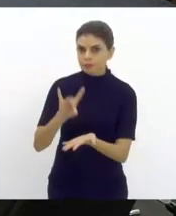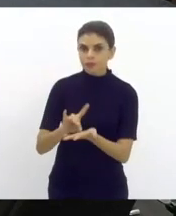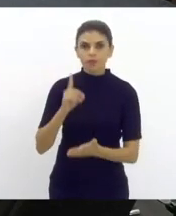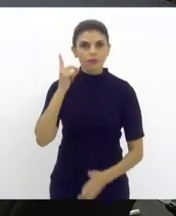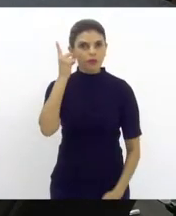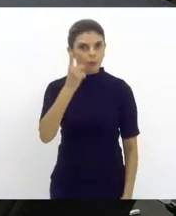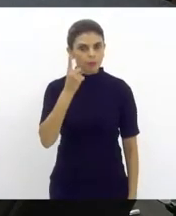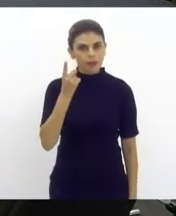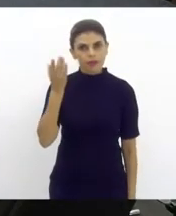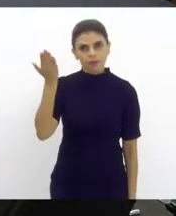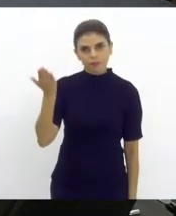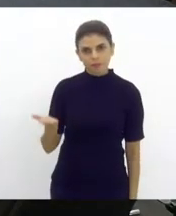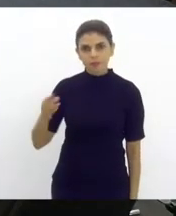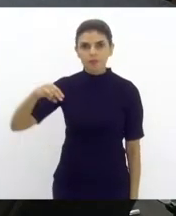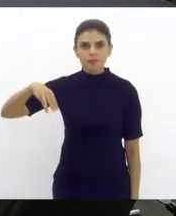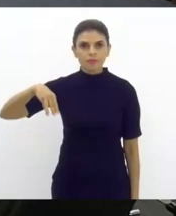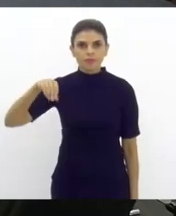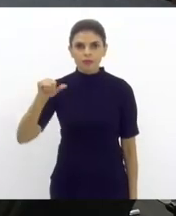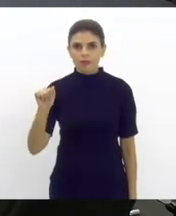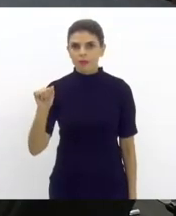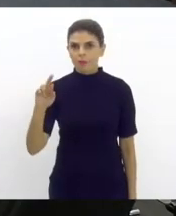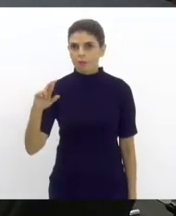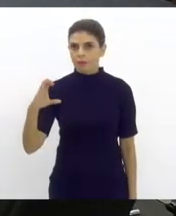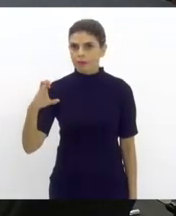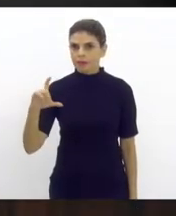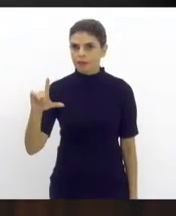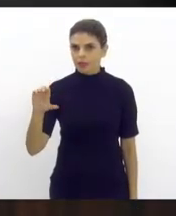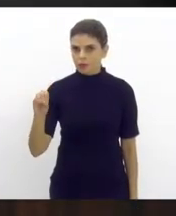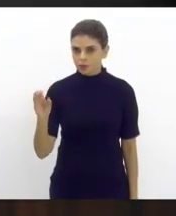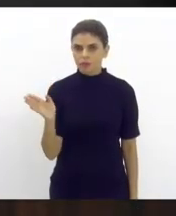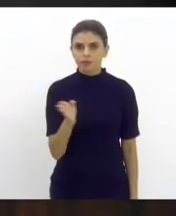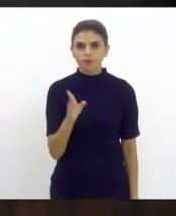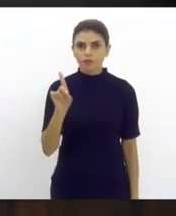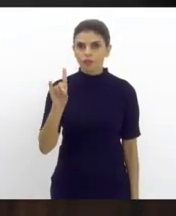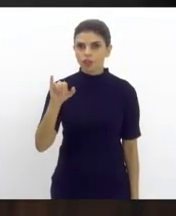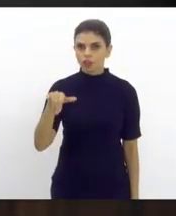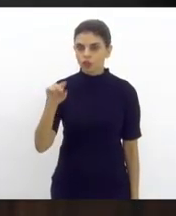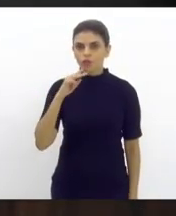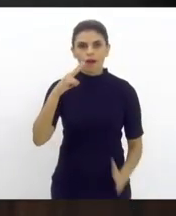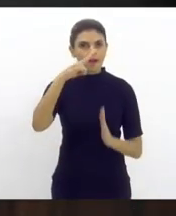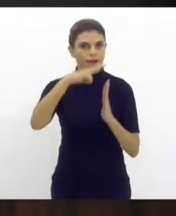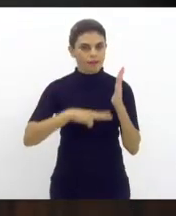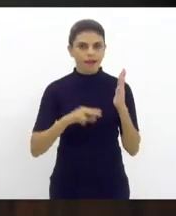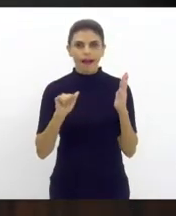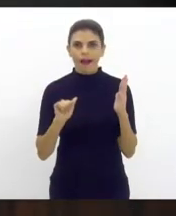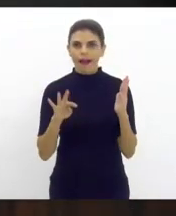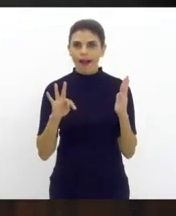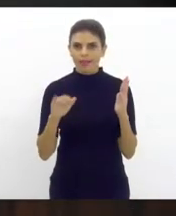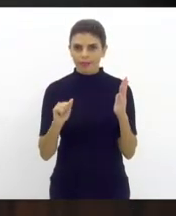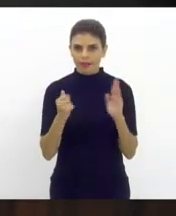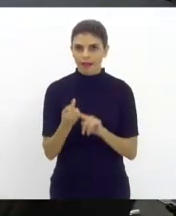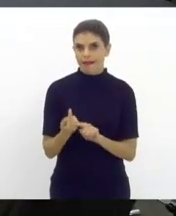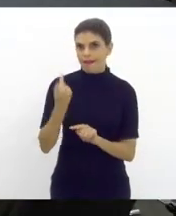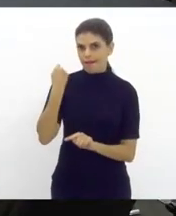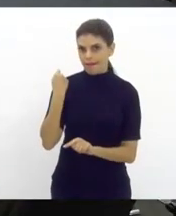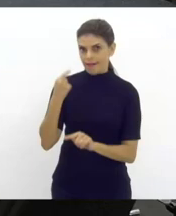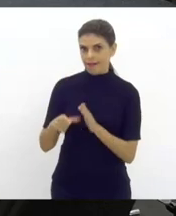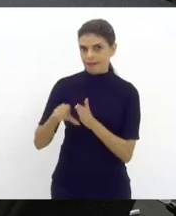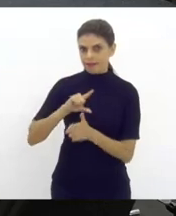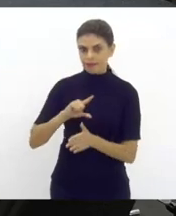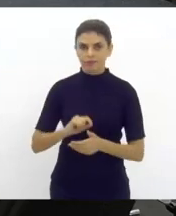Deputado Marcelo Dino para ler fazer a leitura da ata da sessão anterior